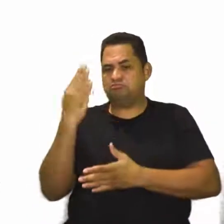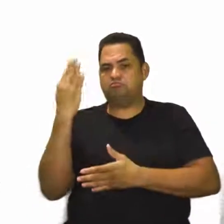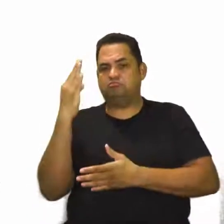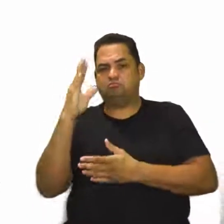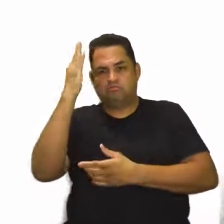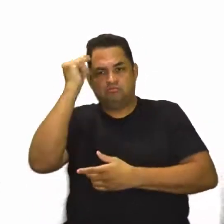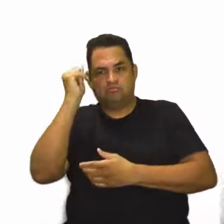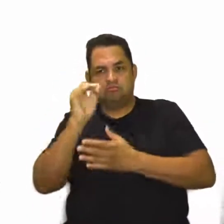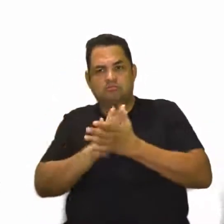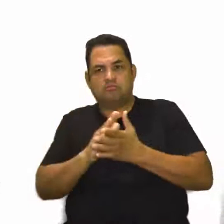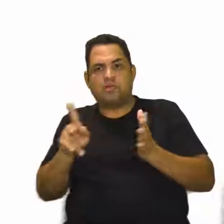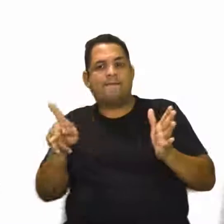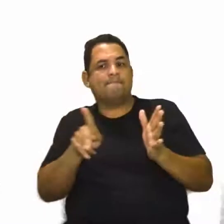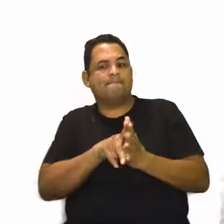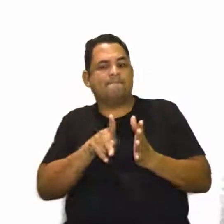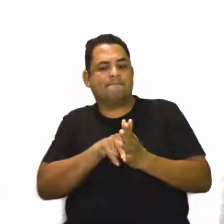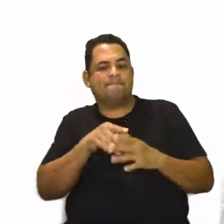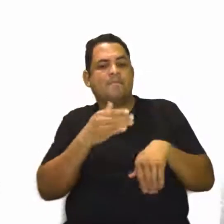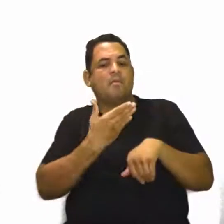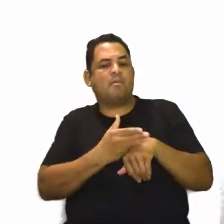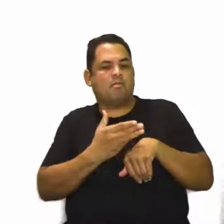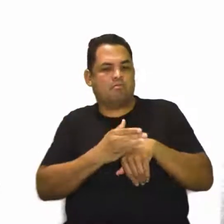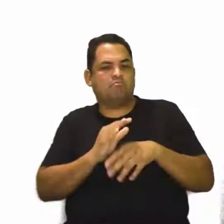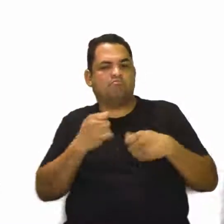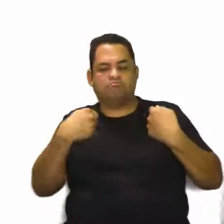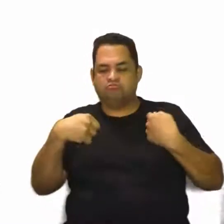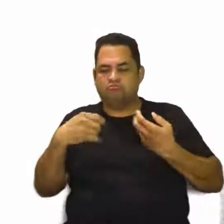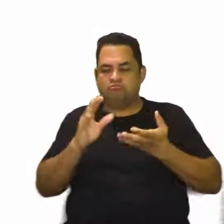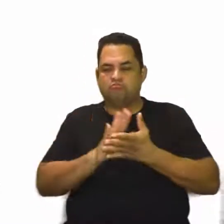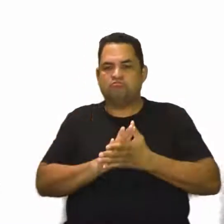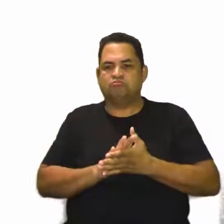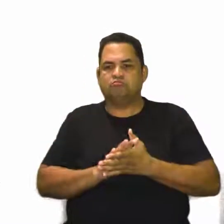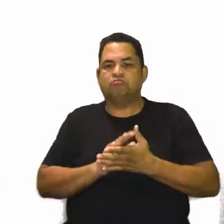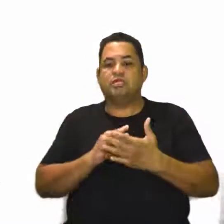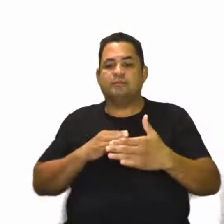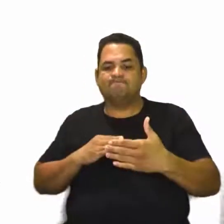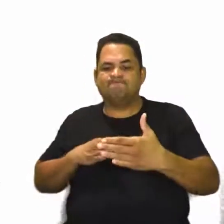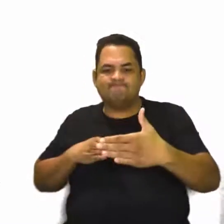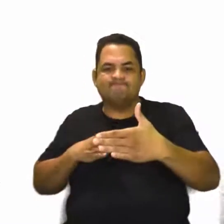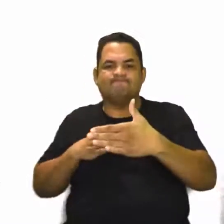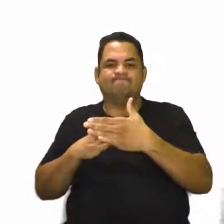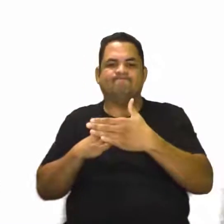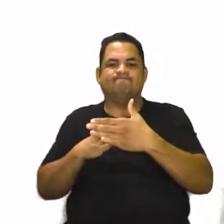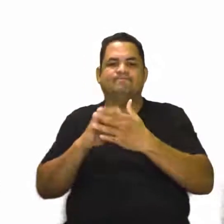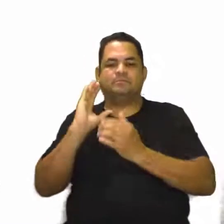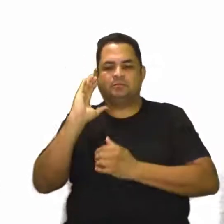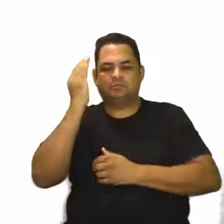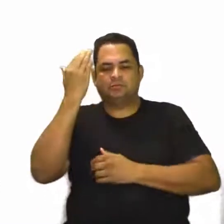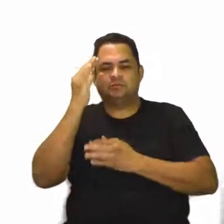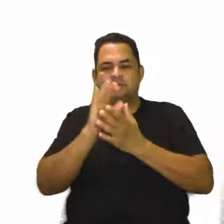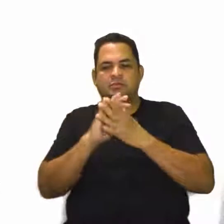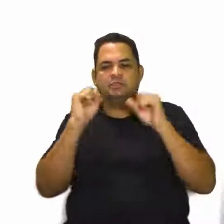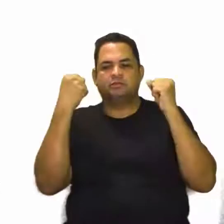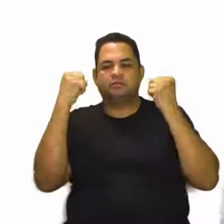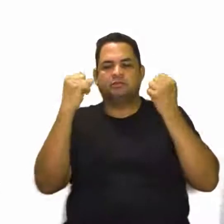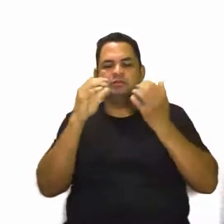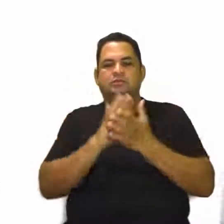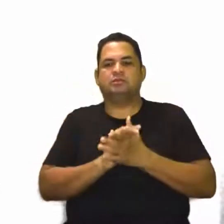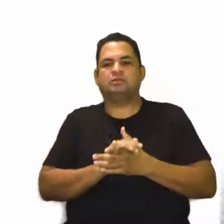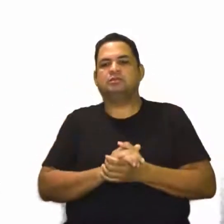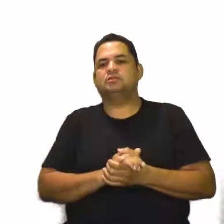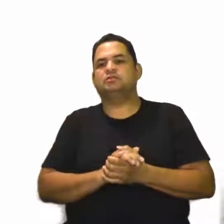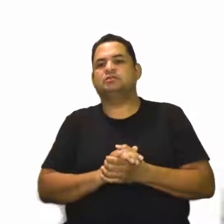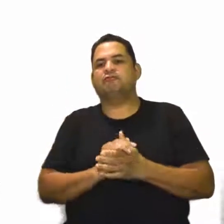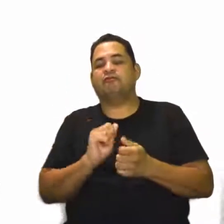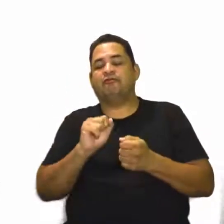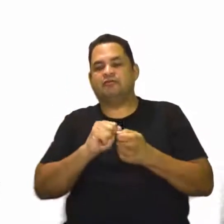vai saber a especificidade do treino que eu preciso para me atingir aquela capacidade física, ele vai